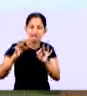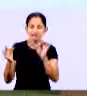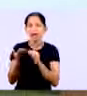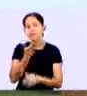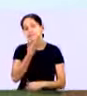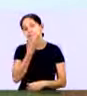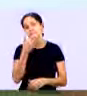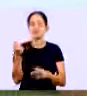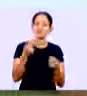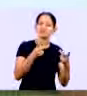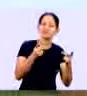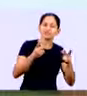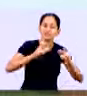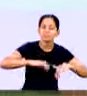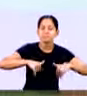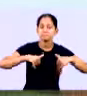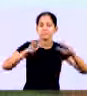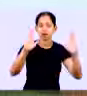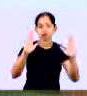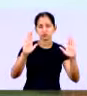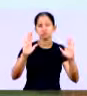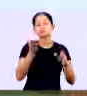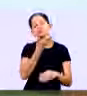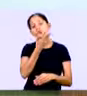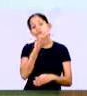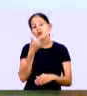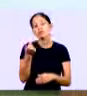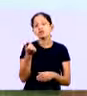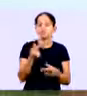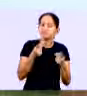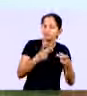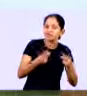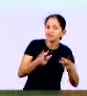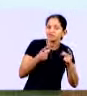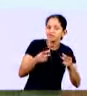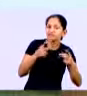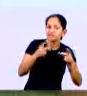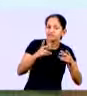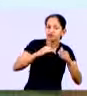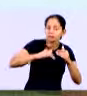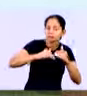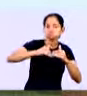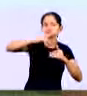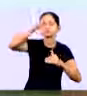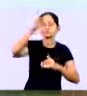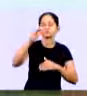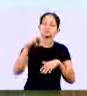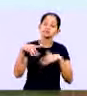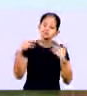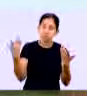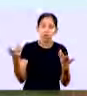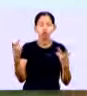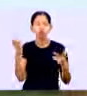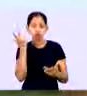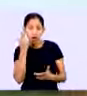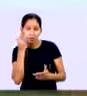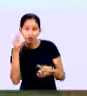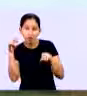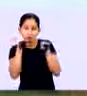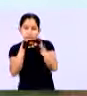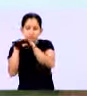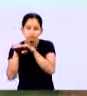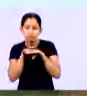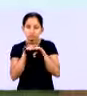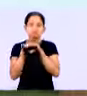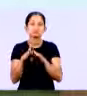melhor, que eu consiga vender mais, que eu tenha um volume maior de vendas. Se eu tiver um volume maior de vendas, trabalhando sob condições de mercado normais, com os custos sob